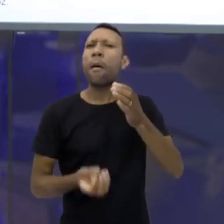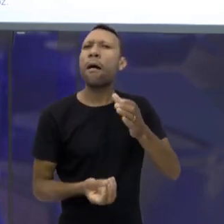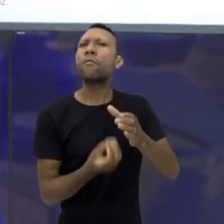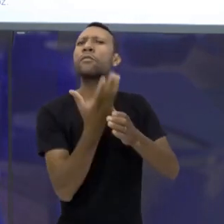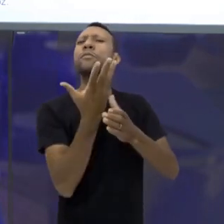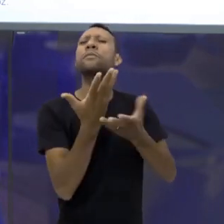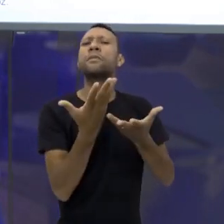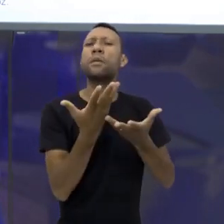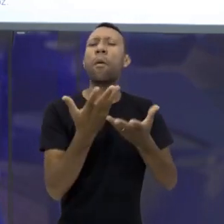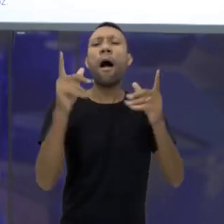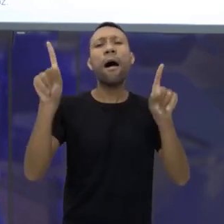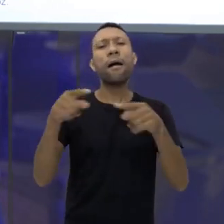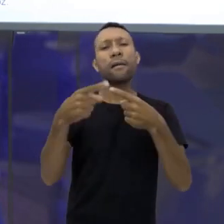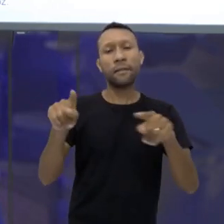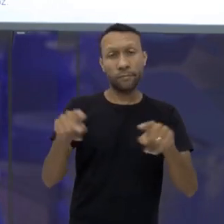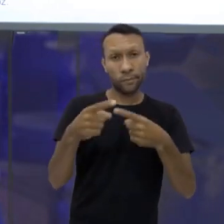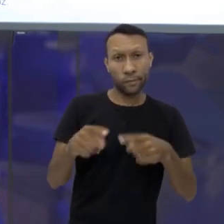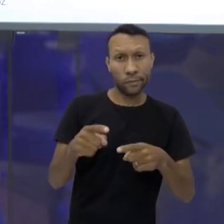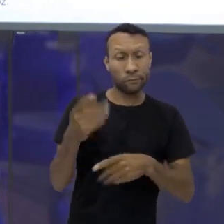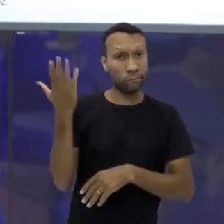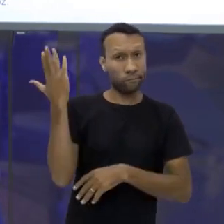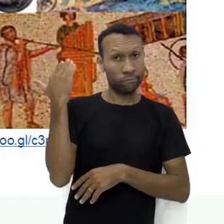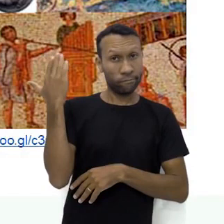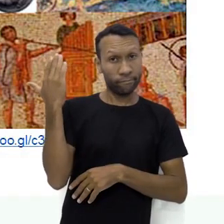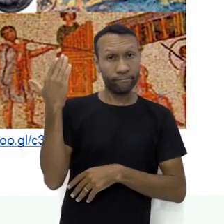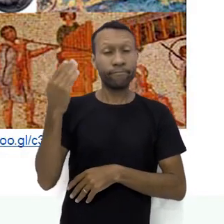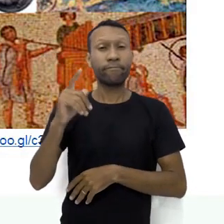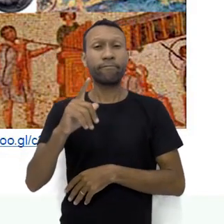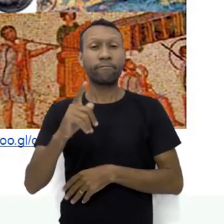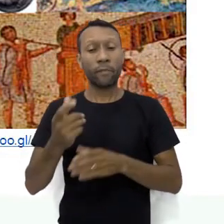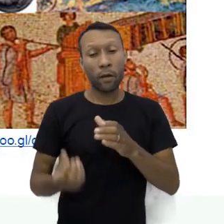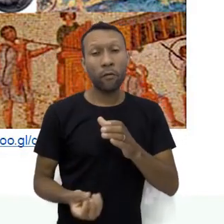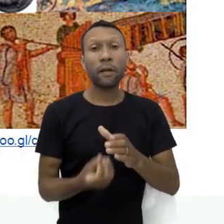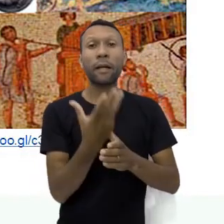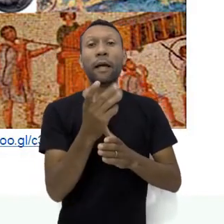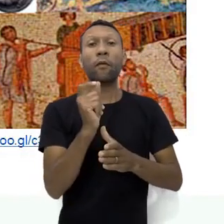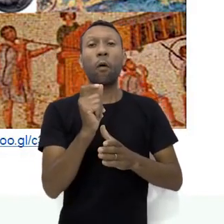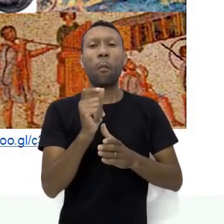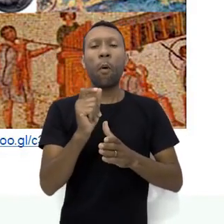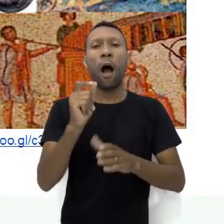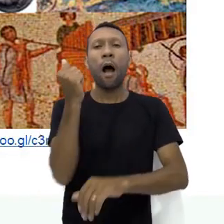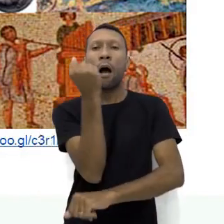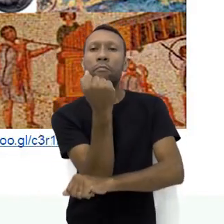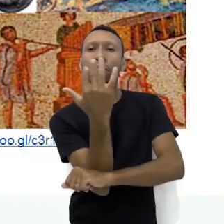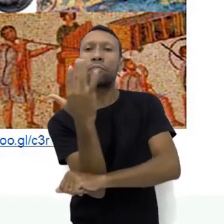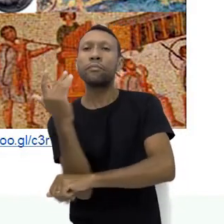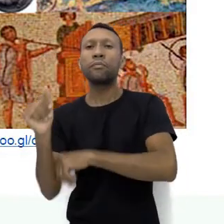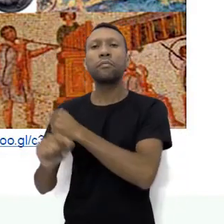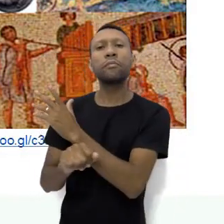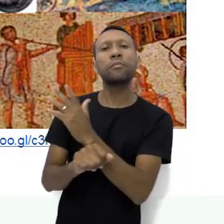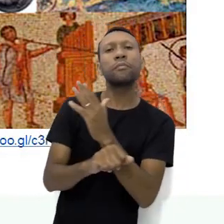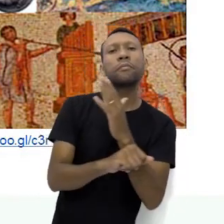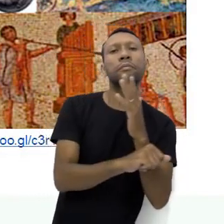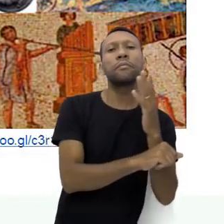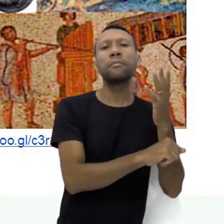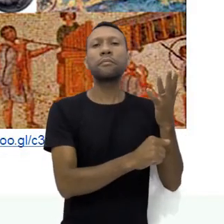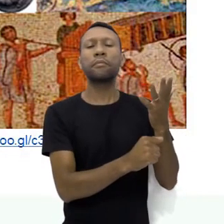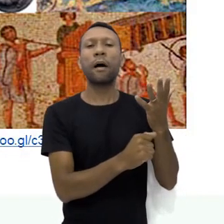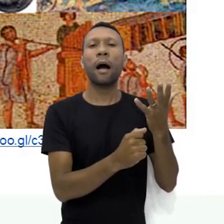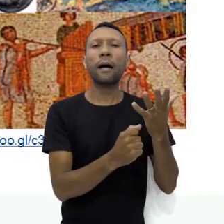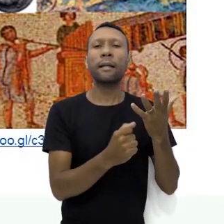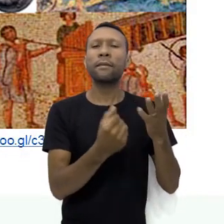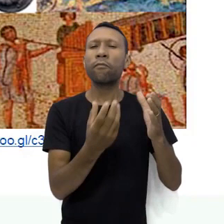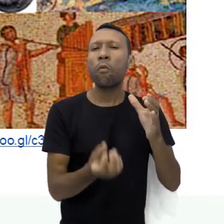aconteceu nesse período? Então, na pré-história, ela nasceu com a natureza. Ao considerarmos que os seus